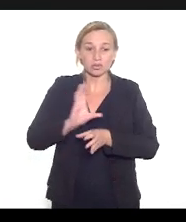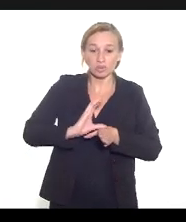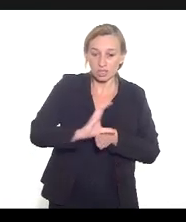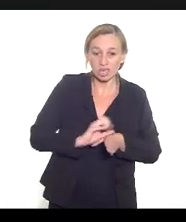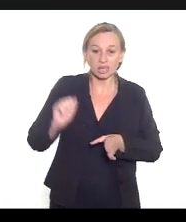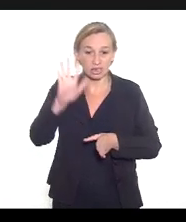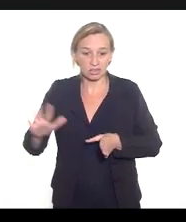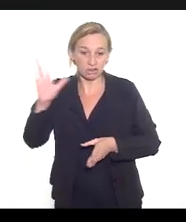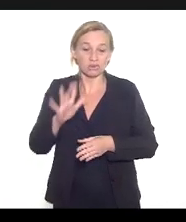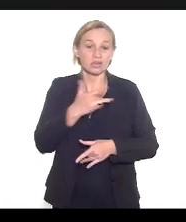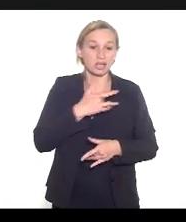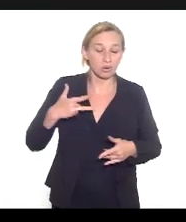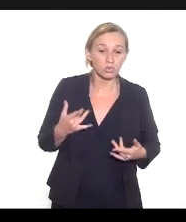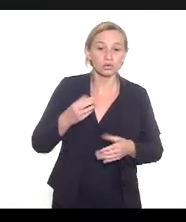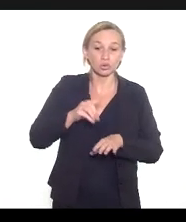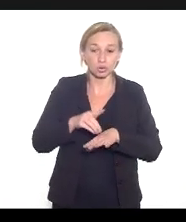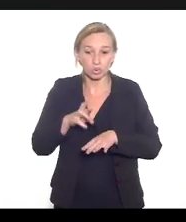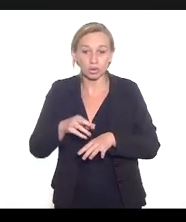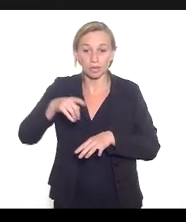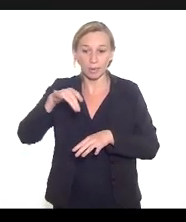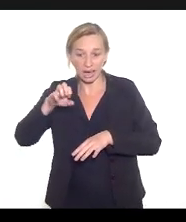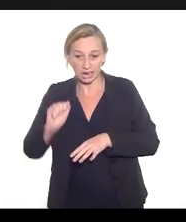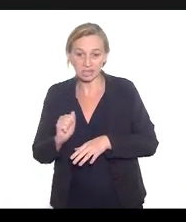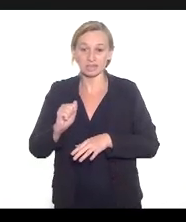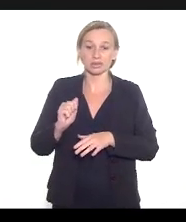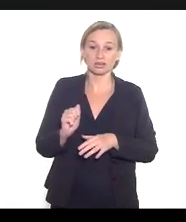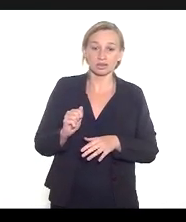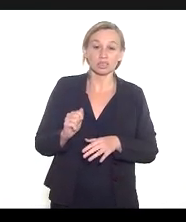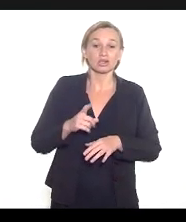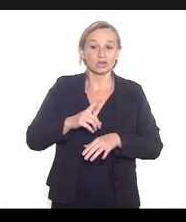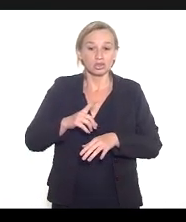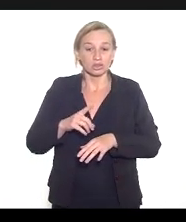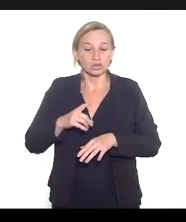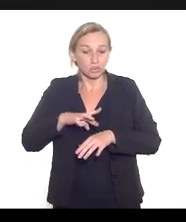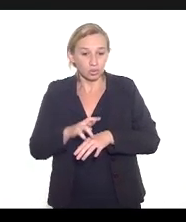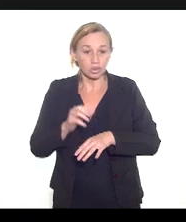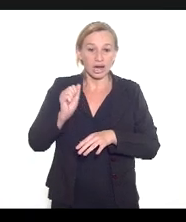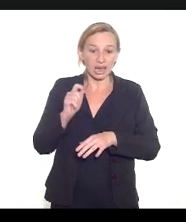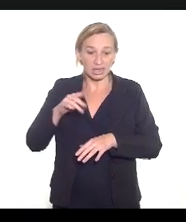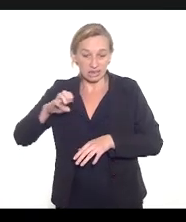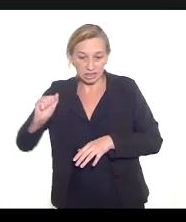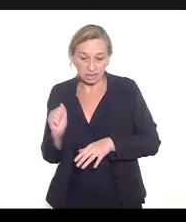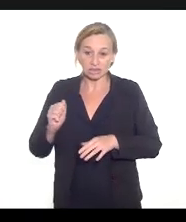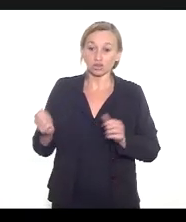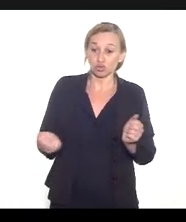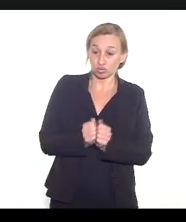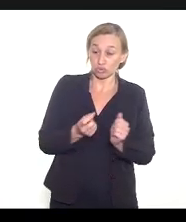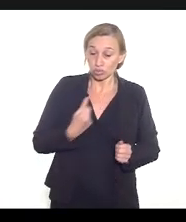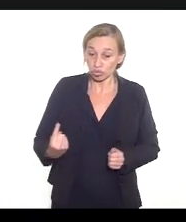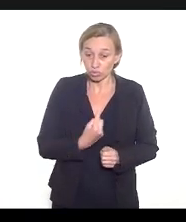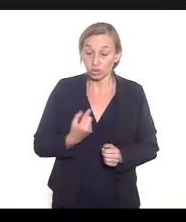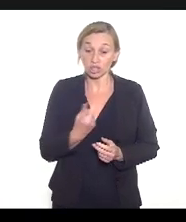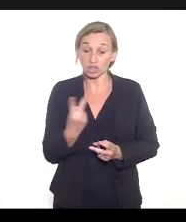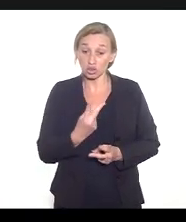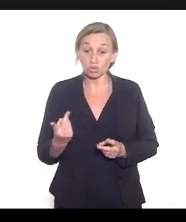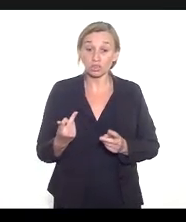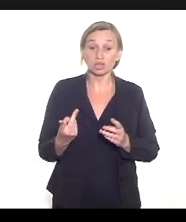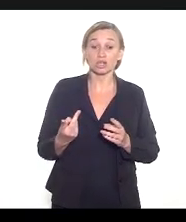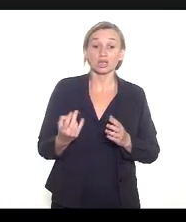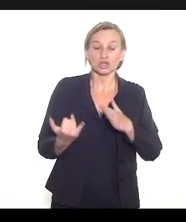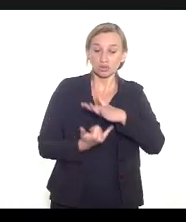Nacional de saúde Doutora Márcia gostosa e Doutora Alessandra que sempre estão conosco essas duas